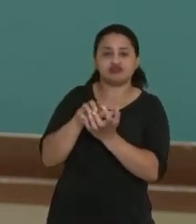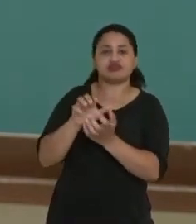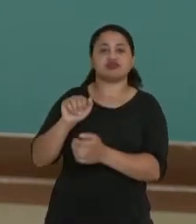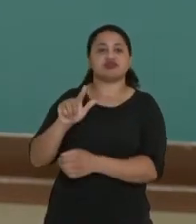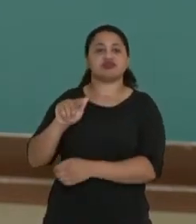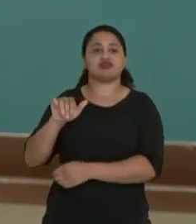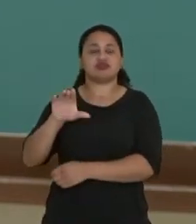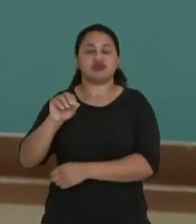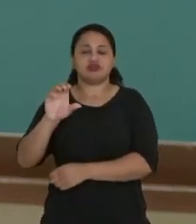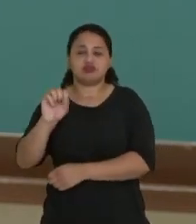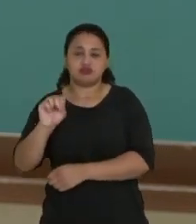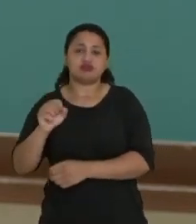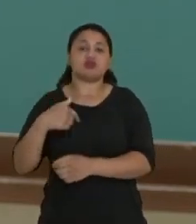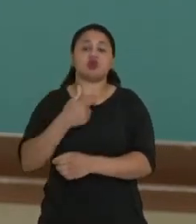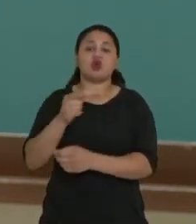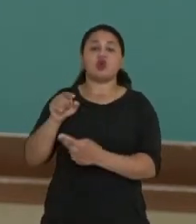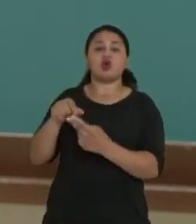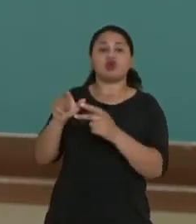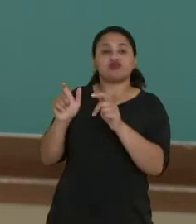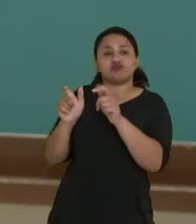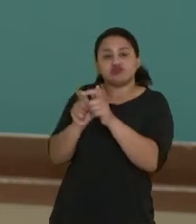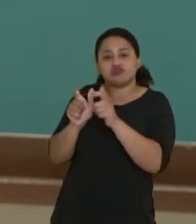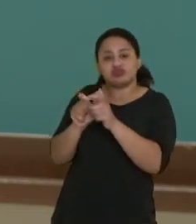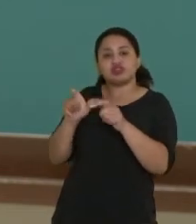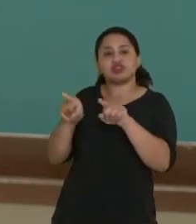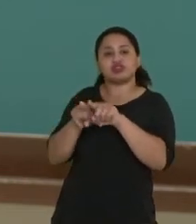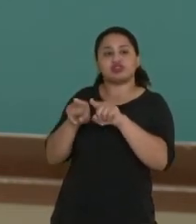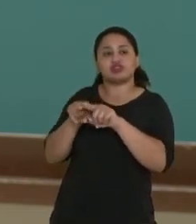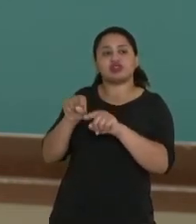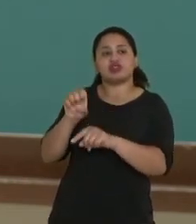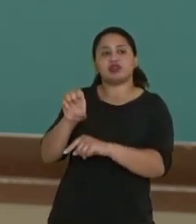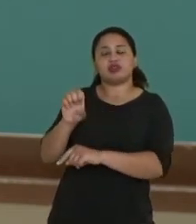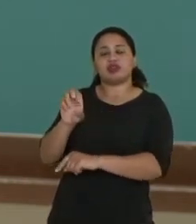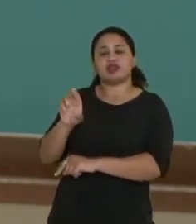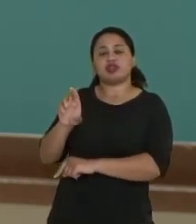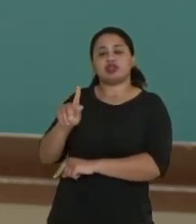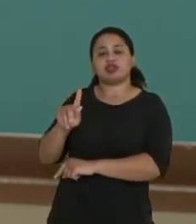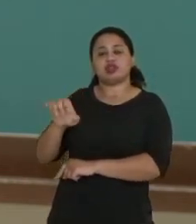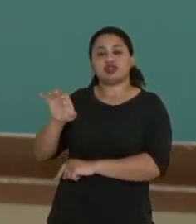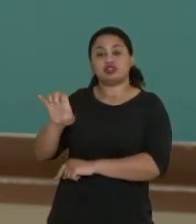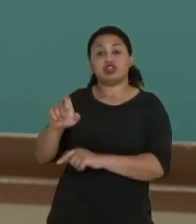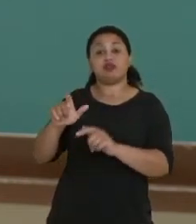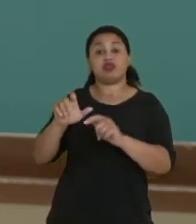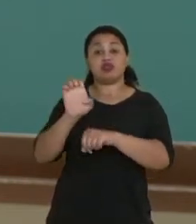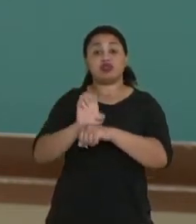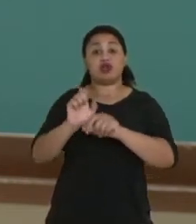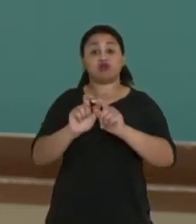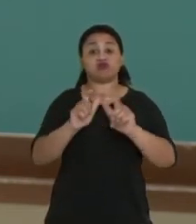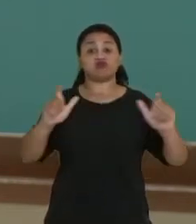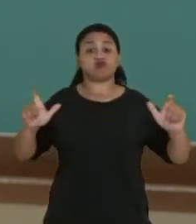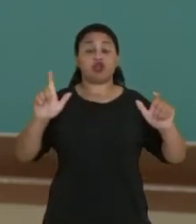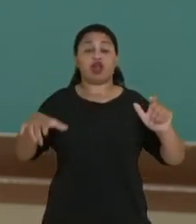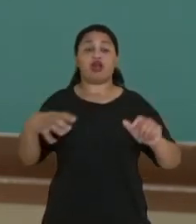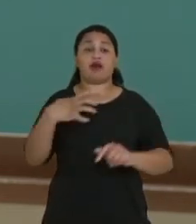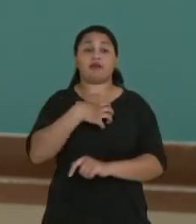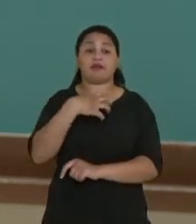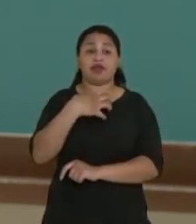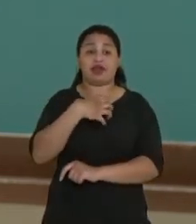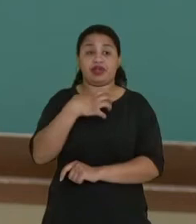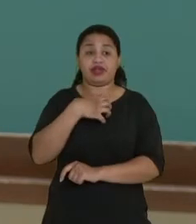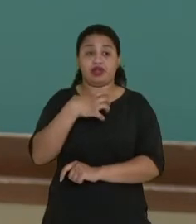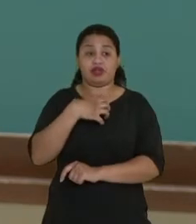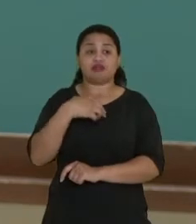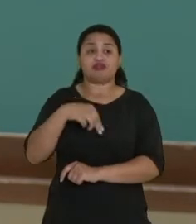e Sergipe, que são os estados menorzinhos ali, e a Bahia, que é o estado maior ali que compõe a região. Então, a região Nordeste